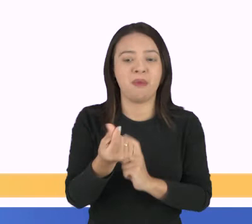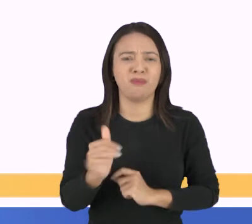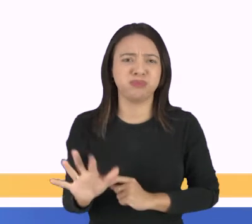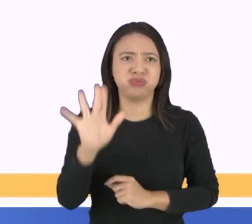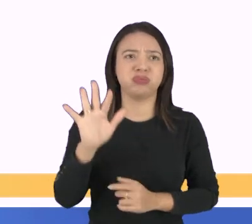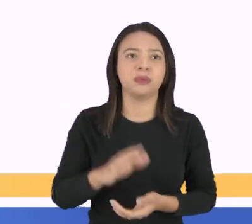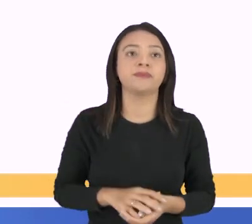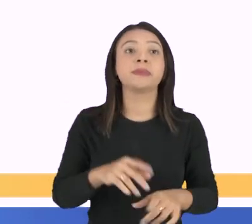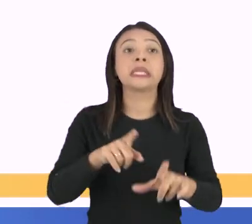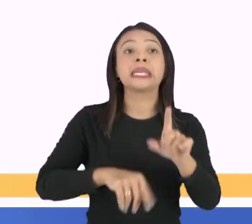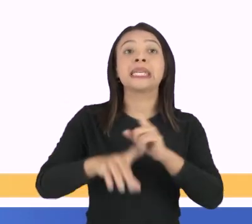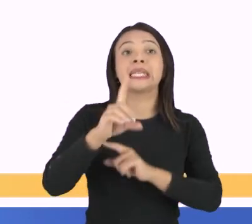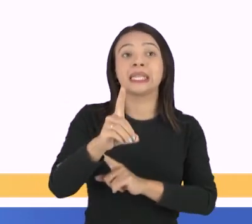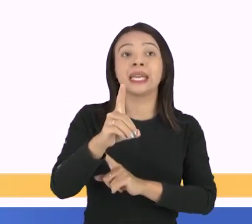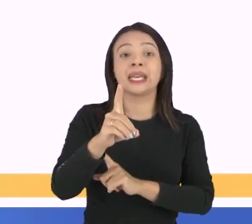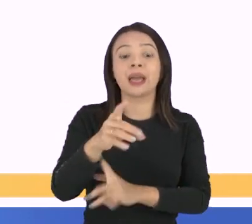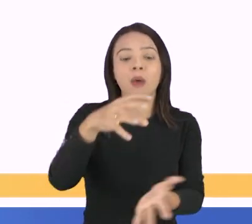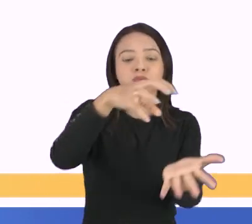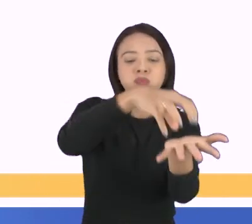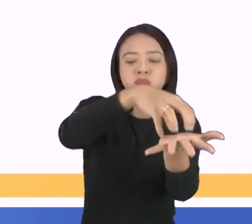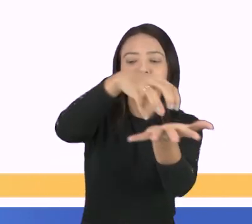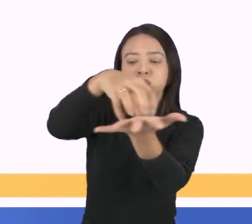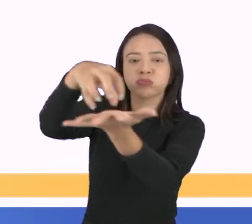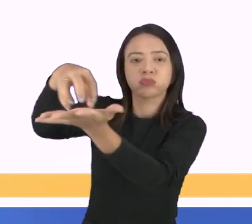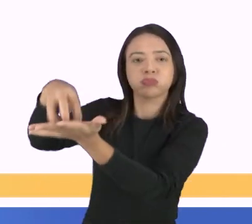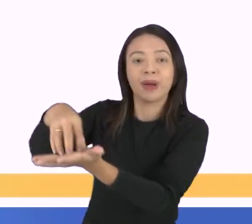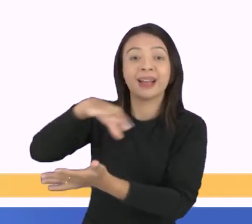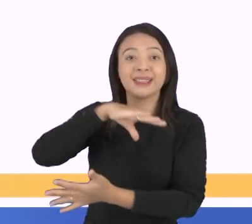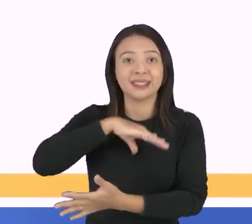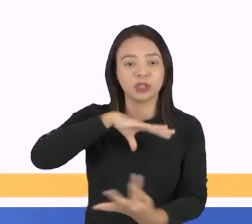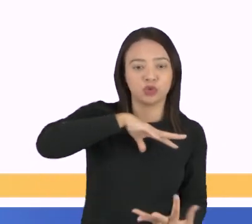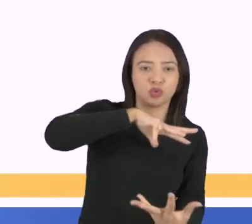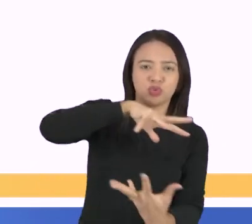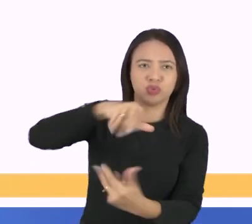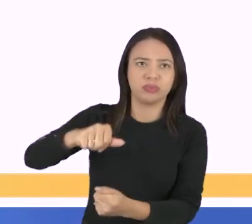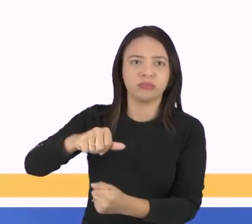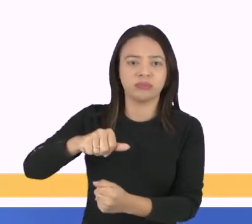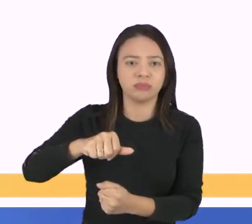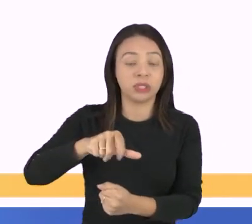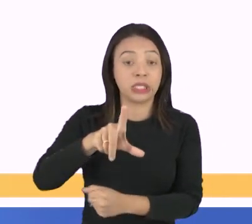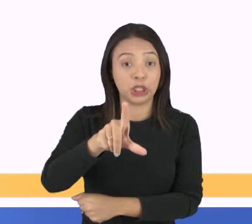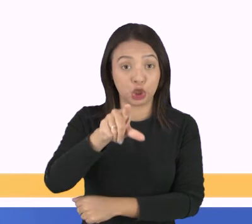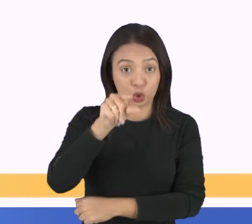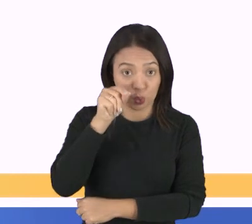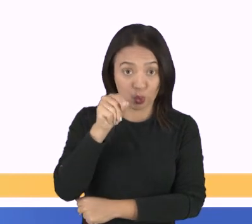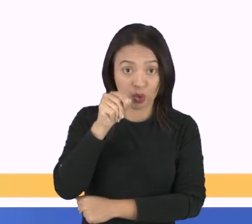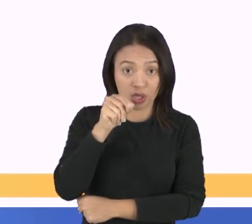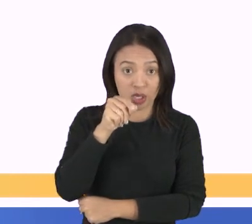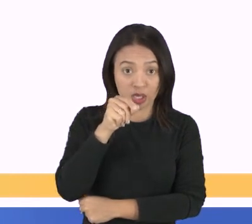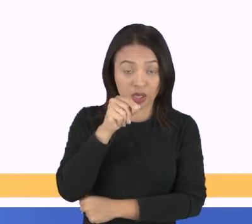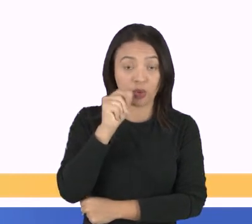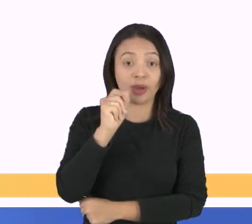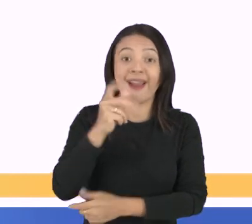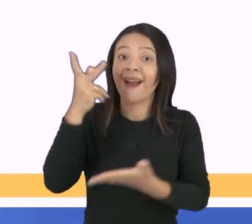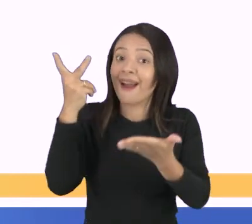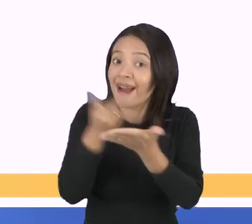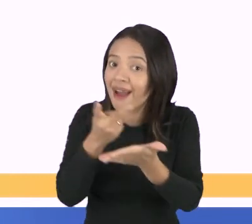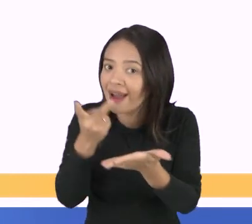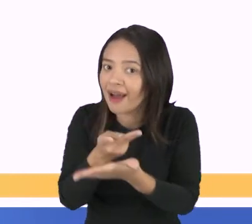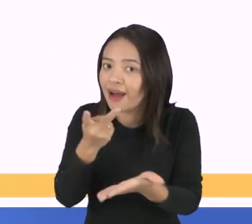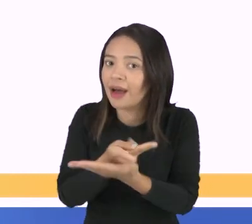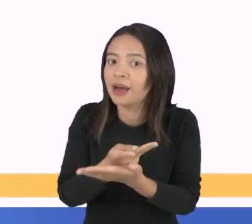sedes, geralmente em cidades globais. Repetindo, assinale a alternativa que não